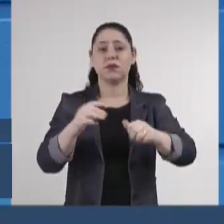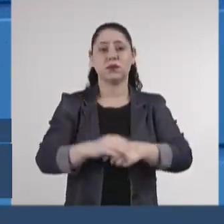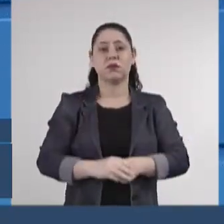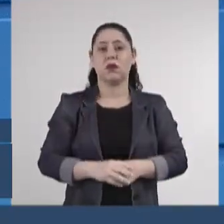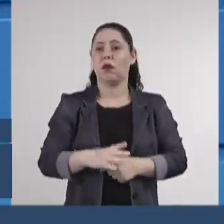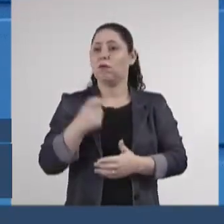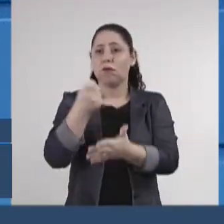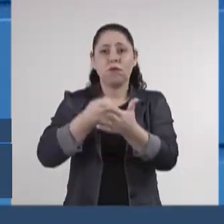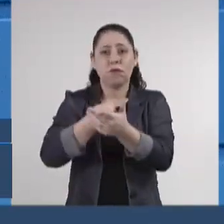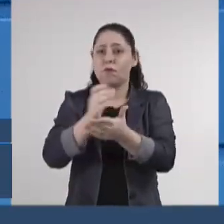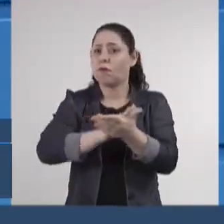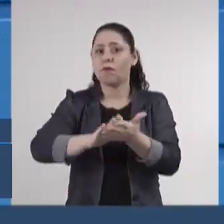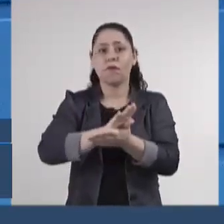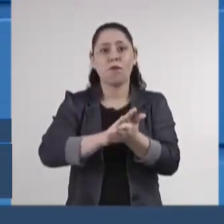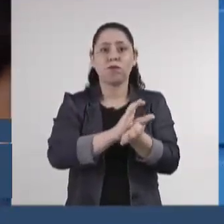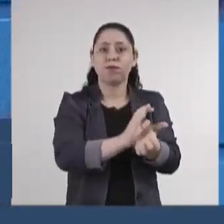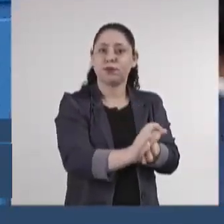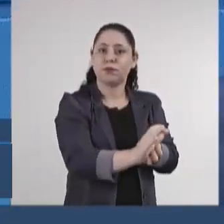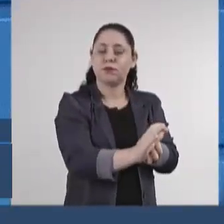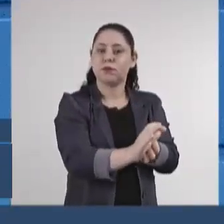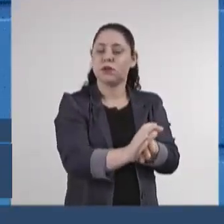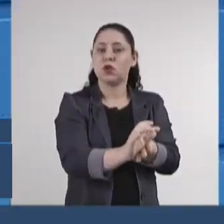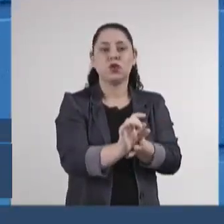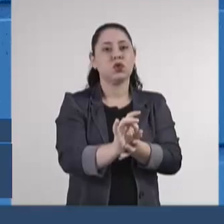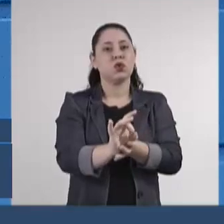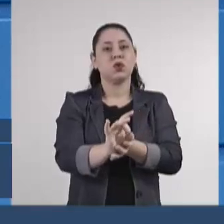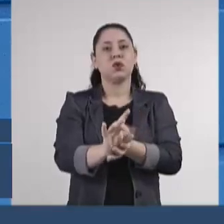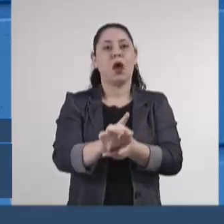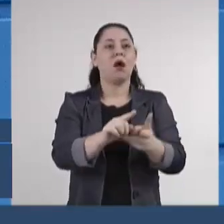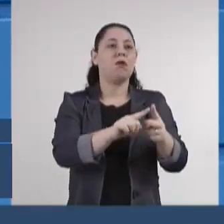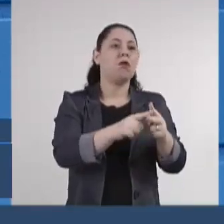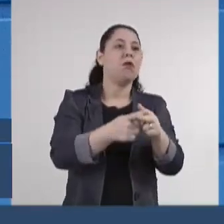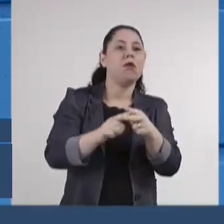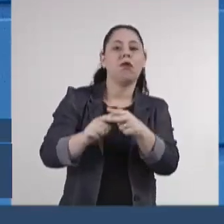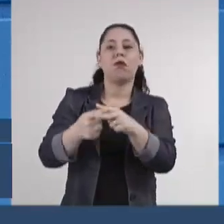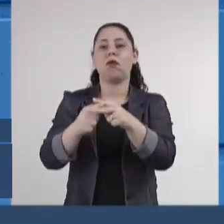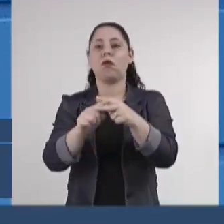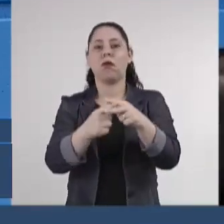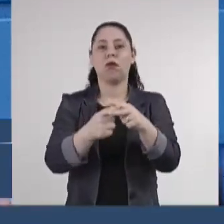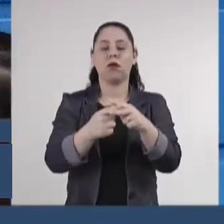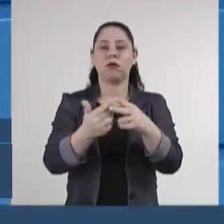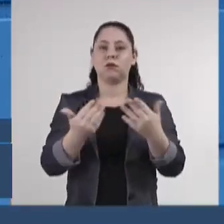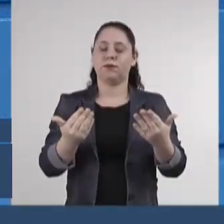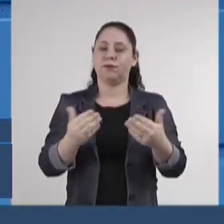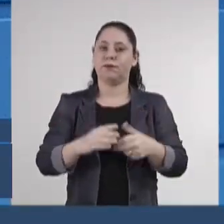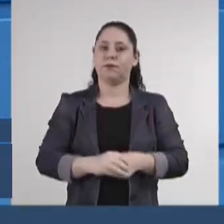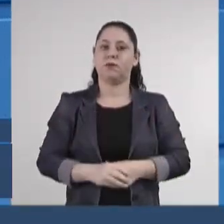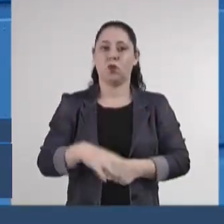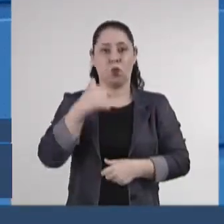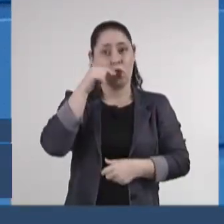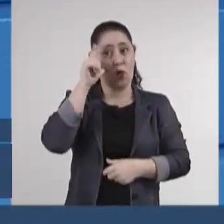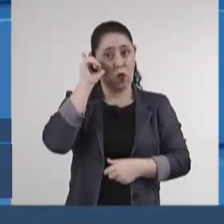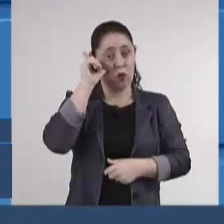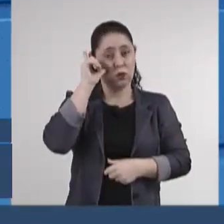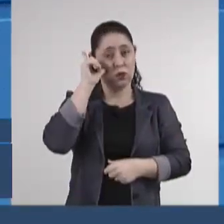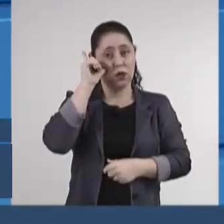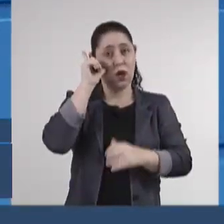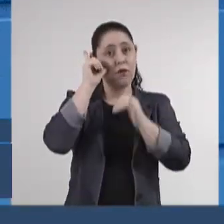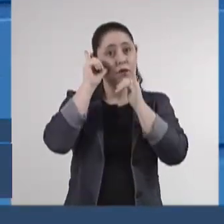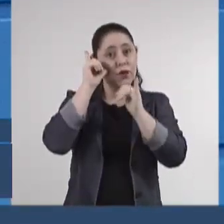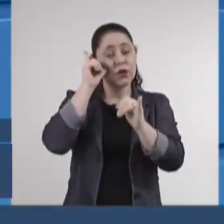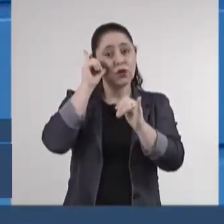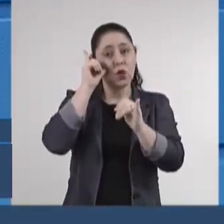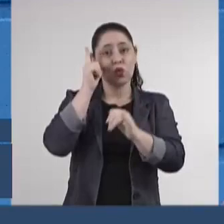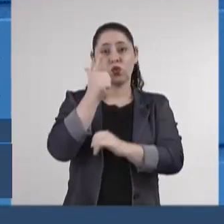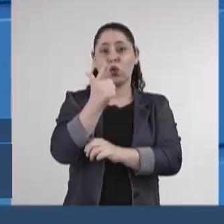sem exigir nenhum investimento, apenas a manutenção. Então, o que nós colocamos ontem é que nós vamos